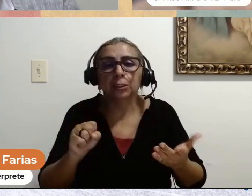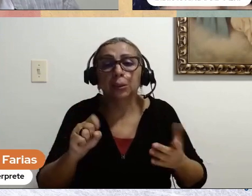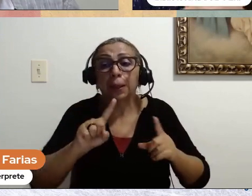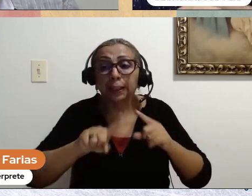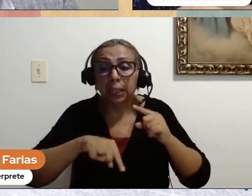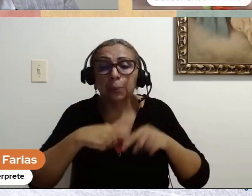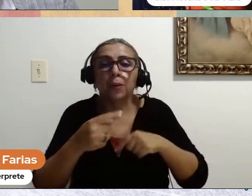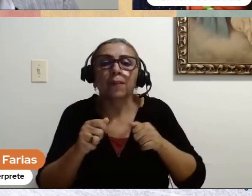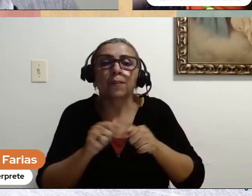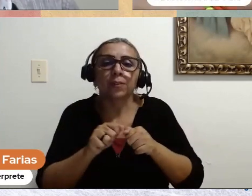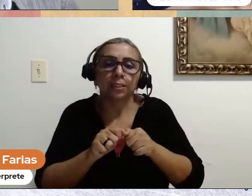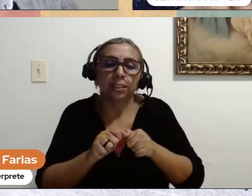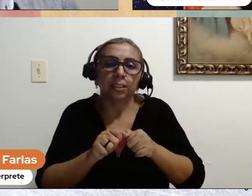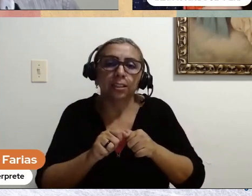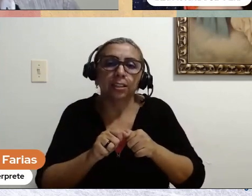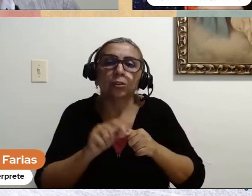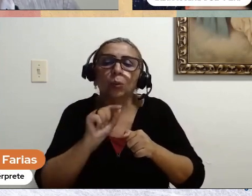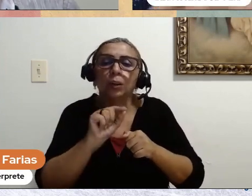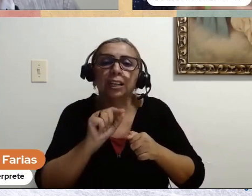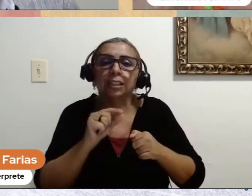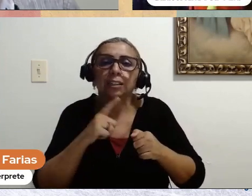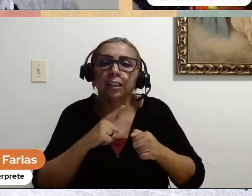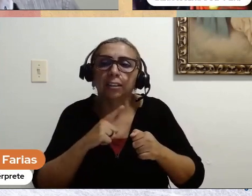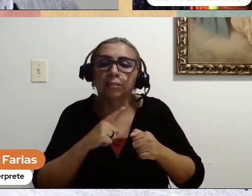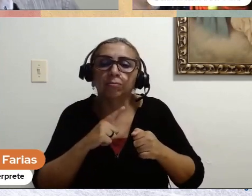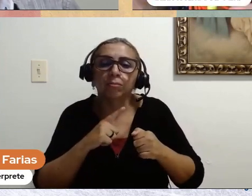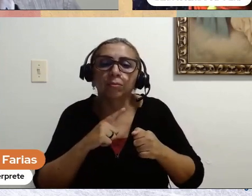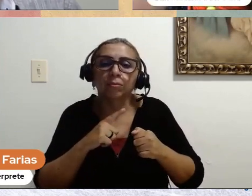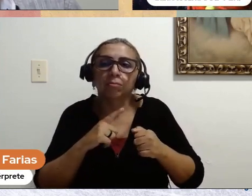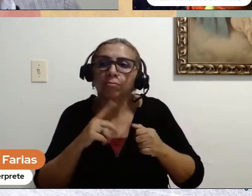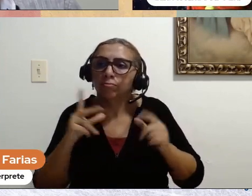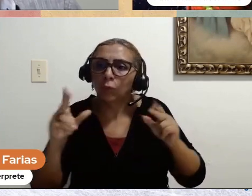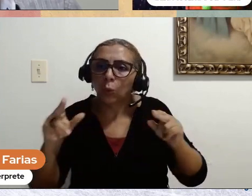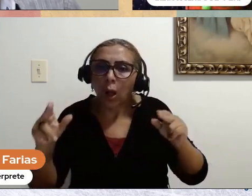fazer o crosswalk, de que eles têm em comum, e aí sim